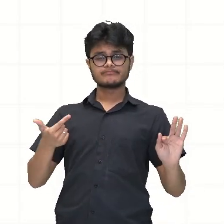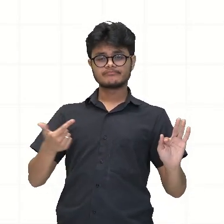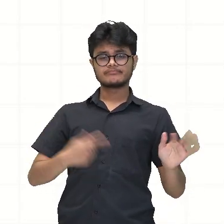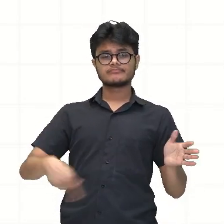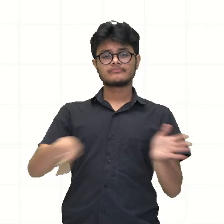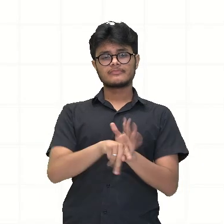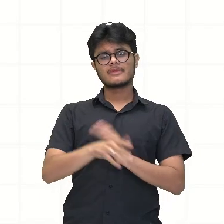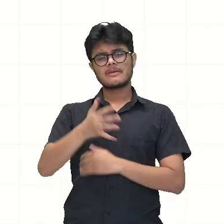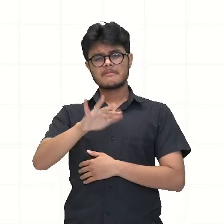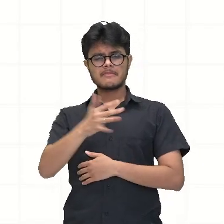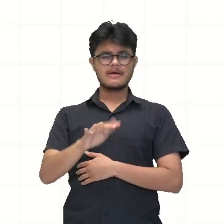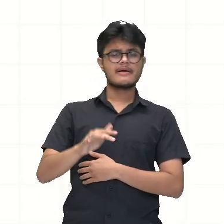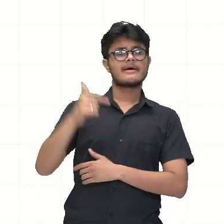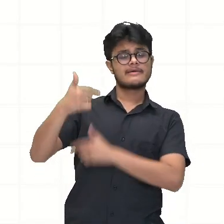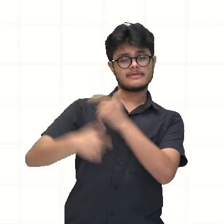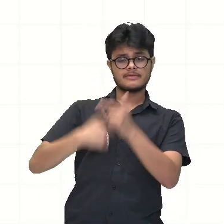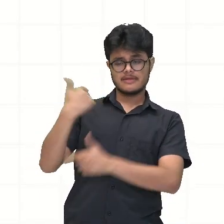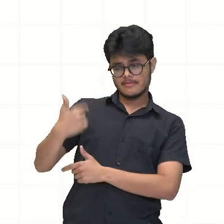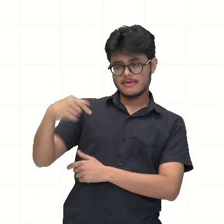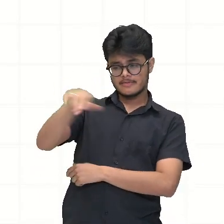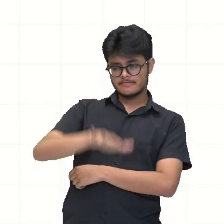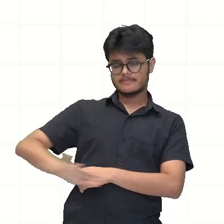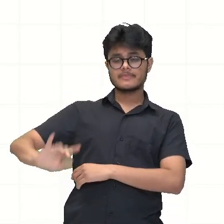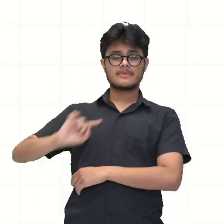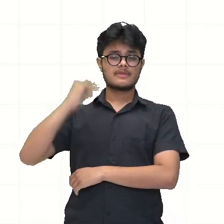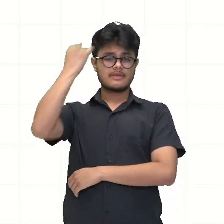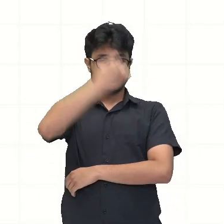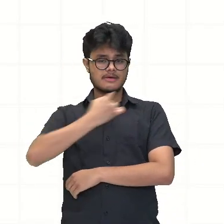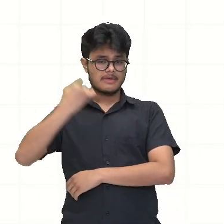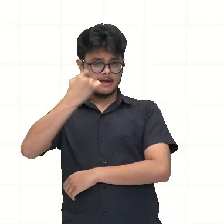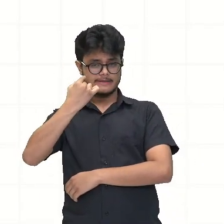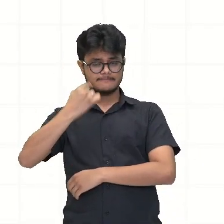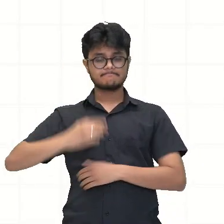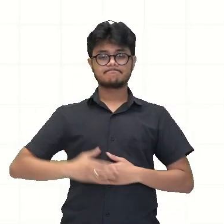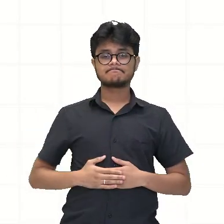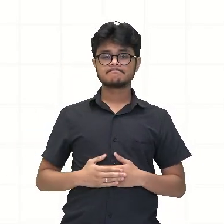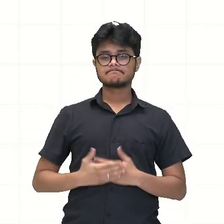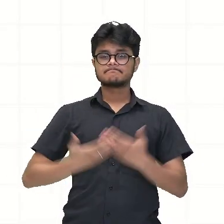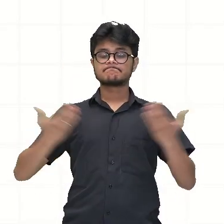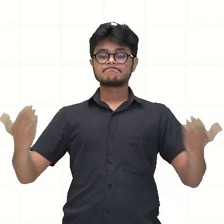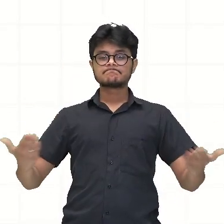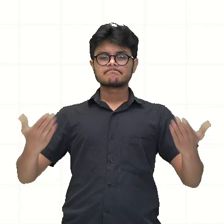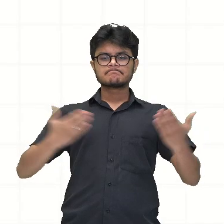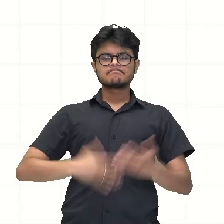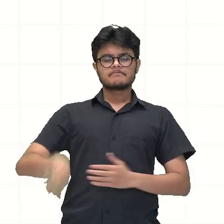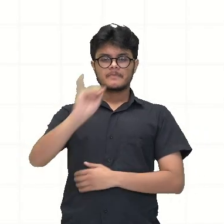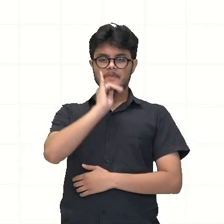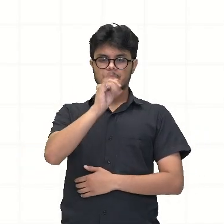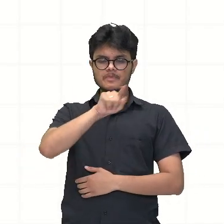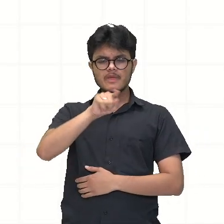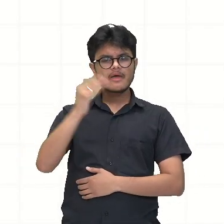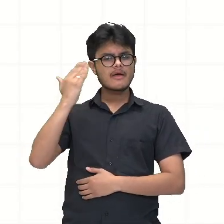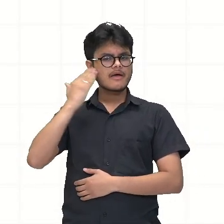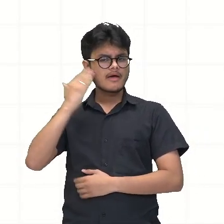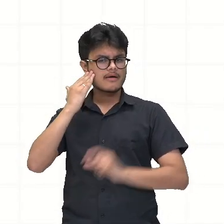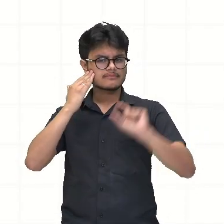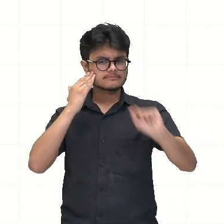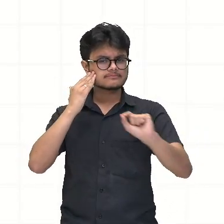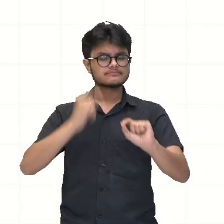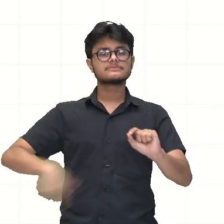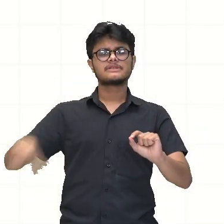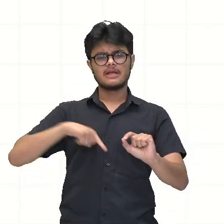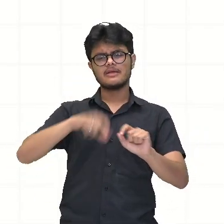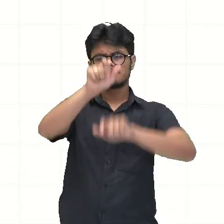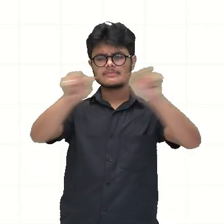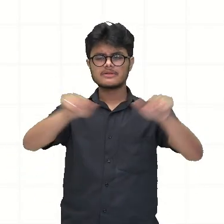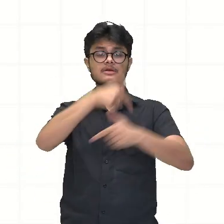uma taxa variável de acordo com o número de horas extras trabalhadas. Então, você deve saber que existem aí